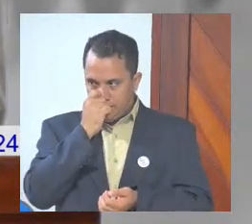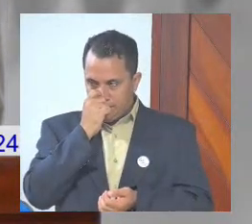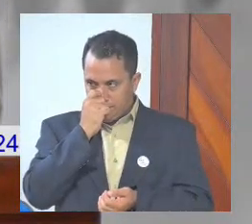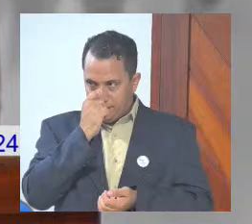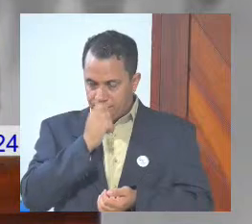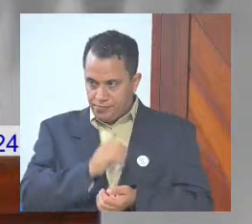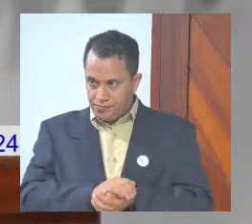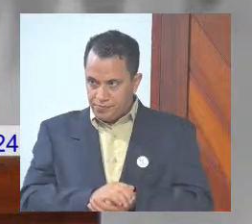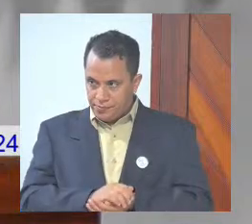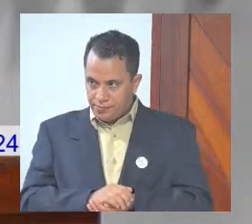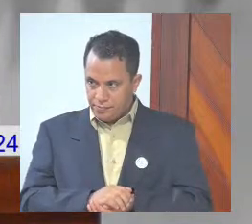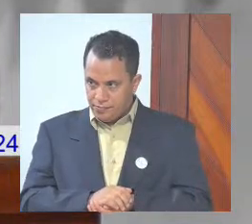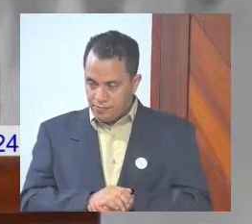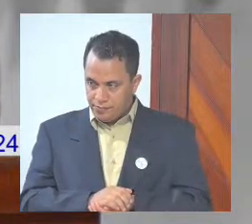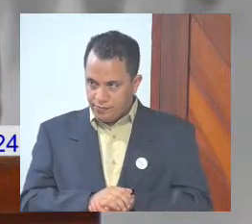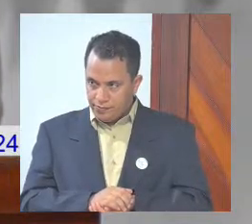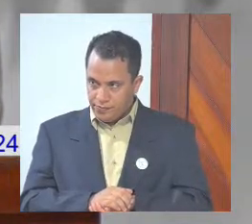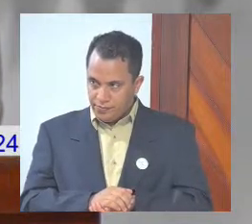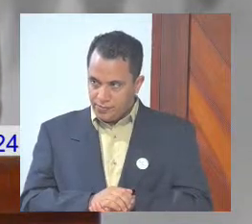E